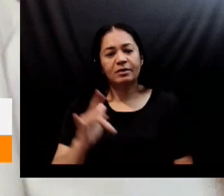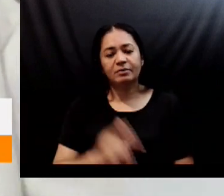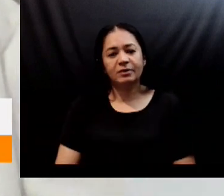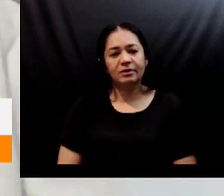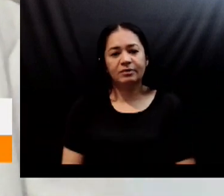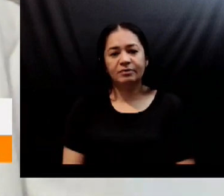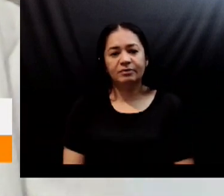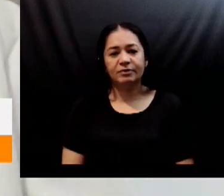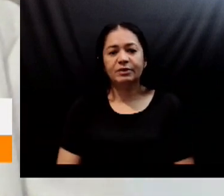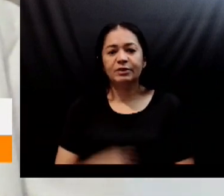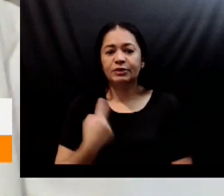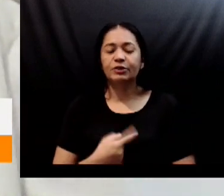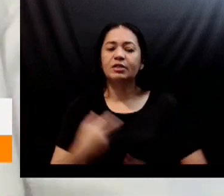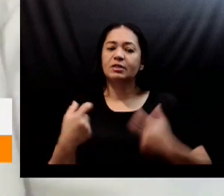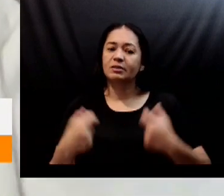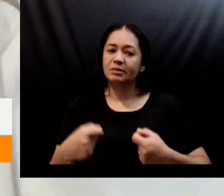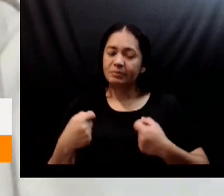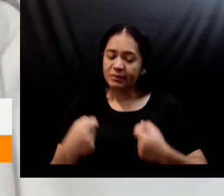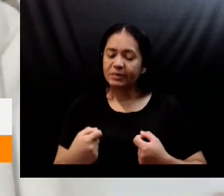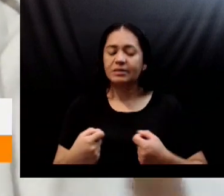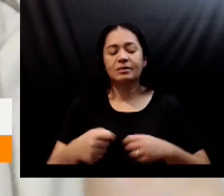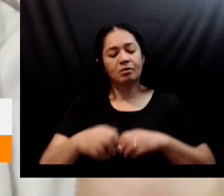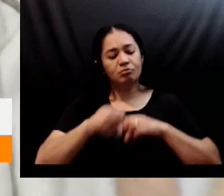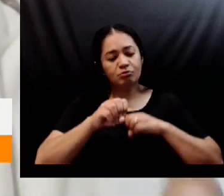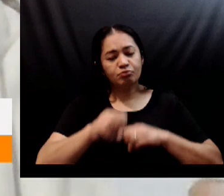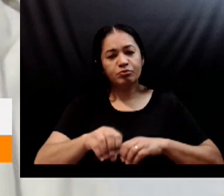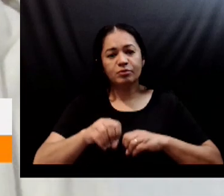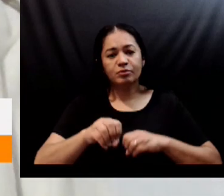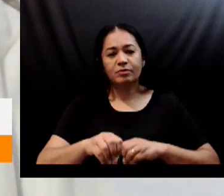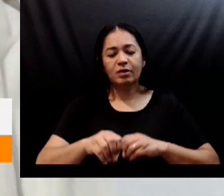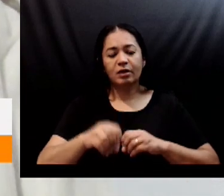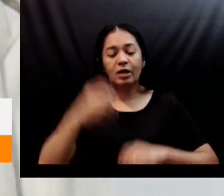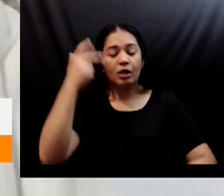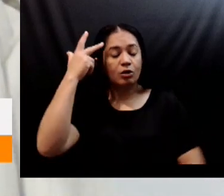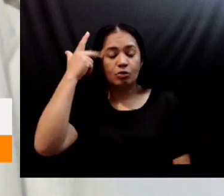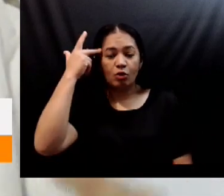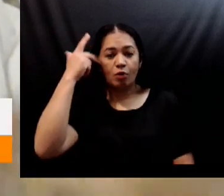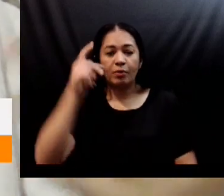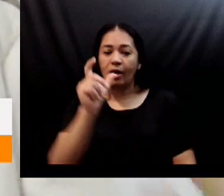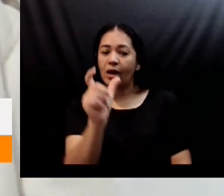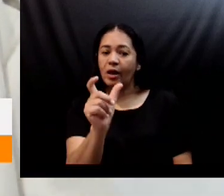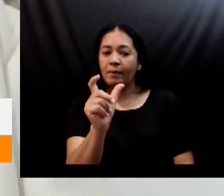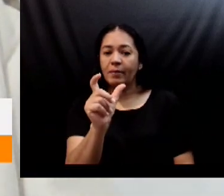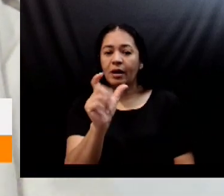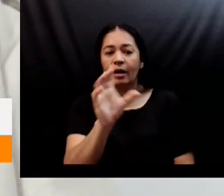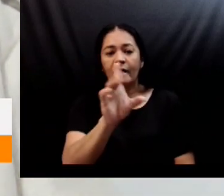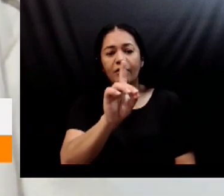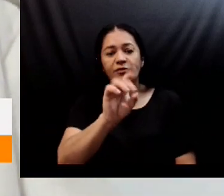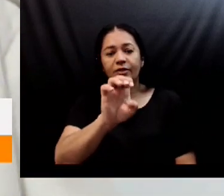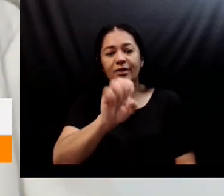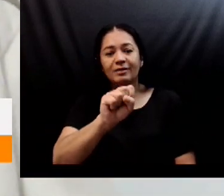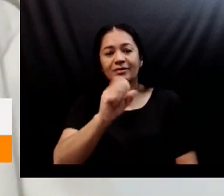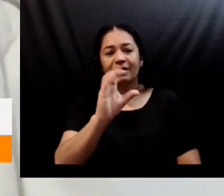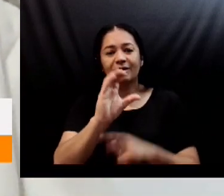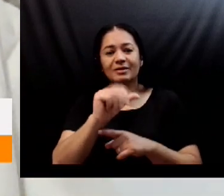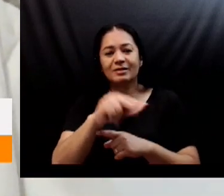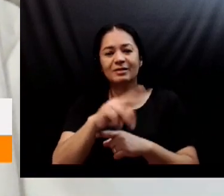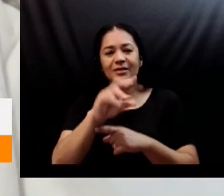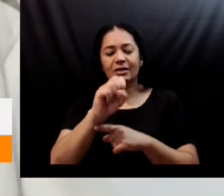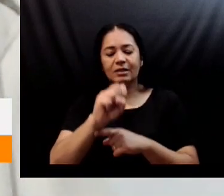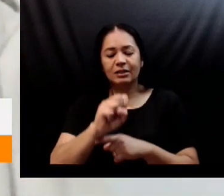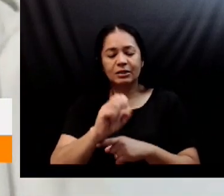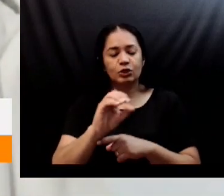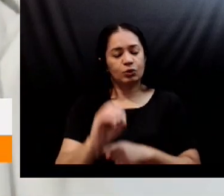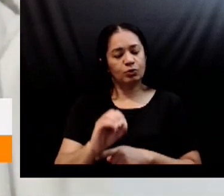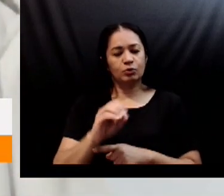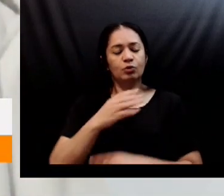precisa realmente ensinar, normalizar a palavra descanso, desconectado de metas, né? Existe uma urgência